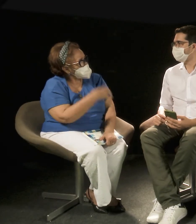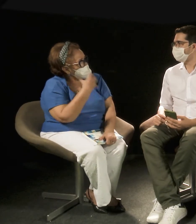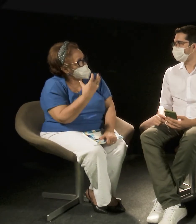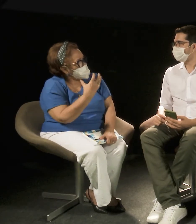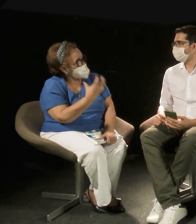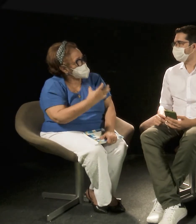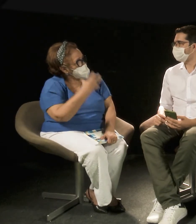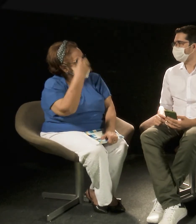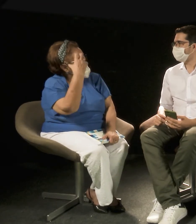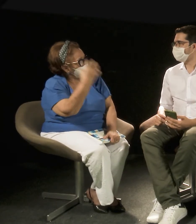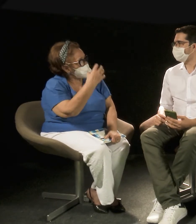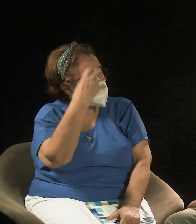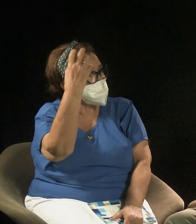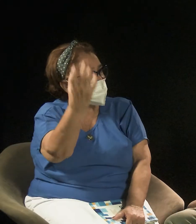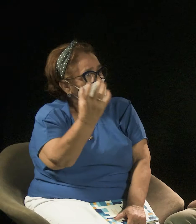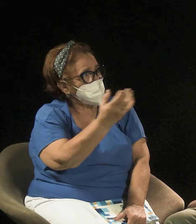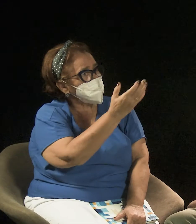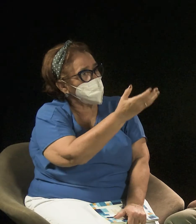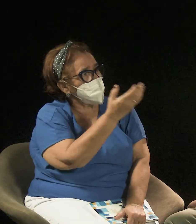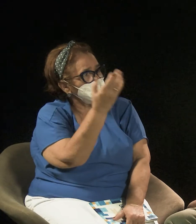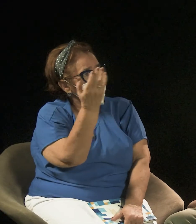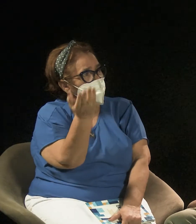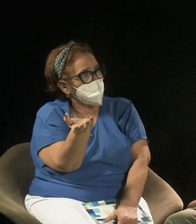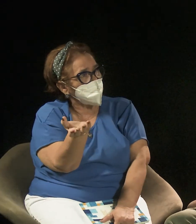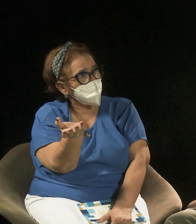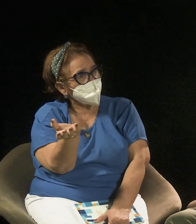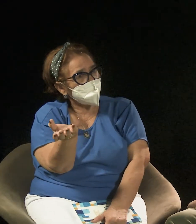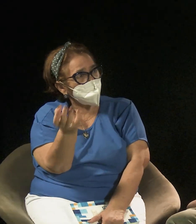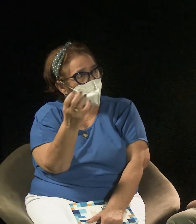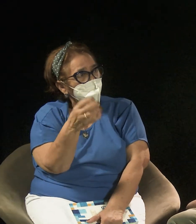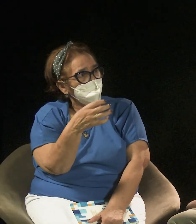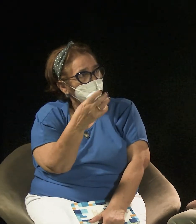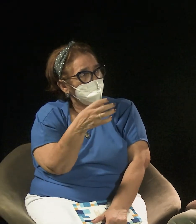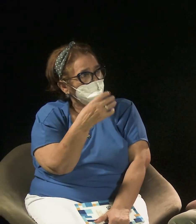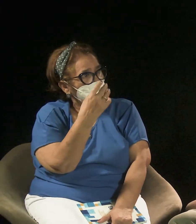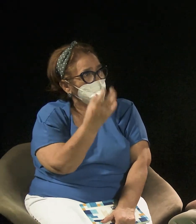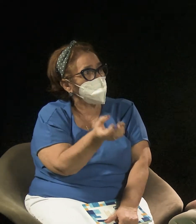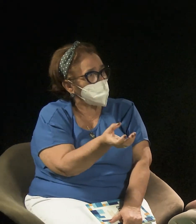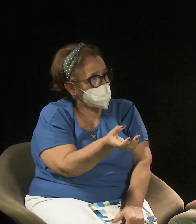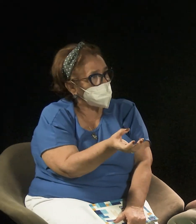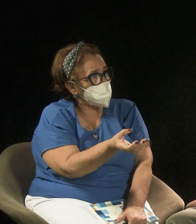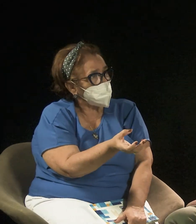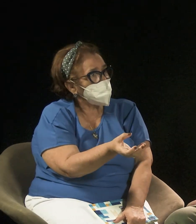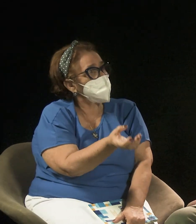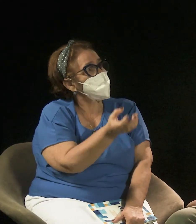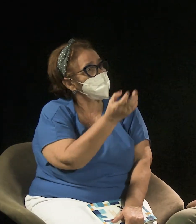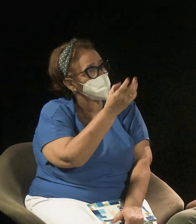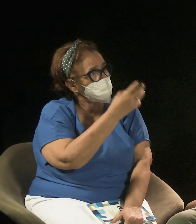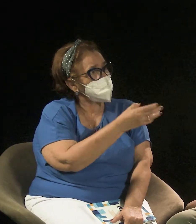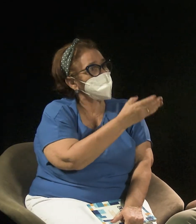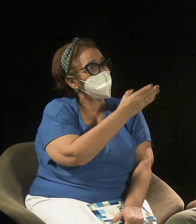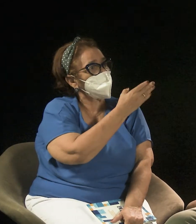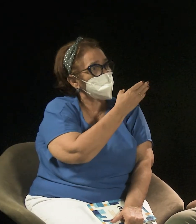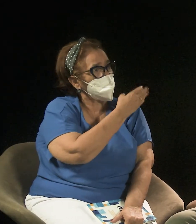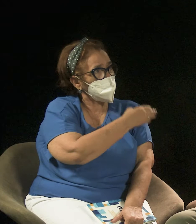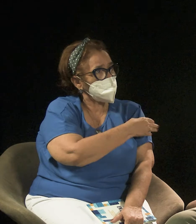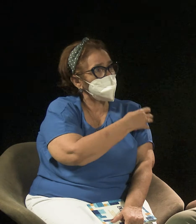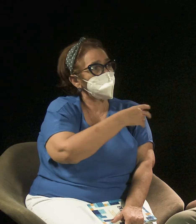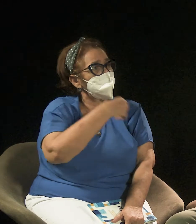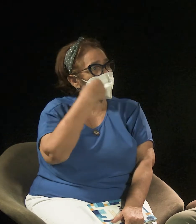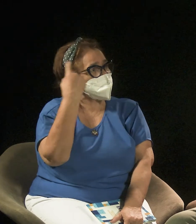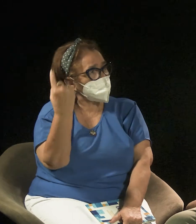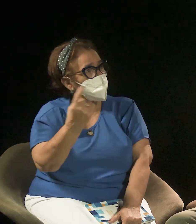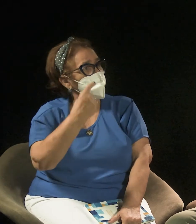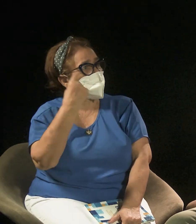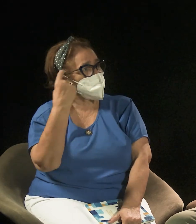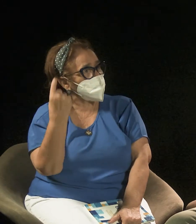gente tentar abrir caminhos, assim como a gente tem na Proexai hoje o programa Acolher, que justamente ele foi decorrente